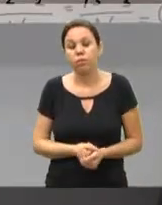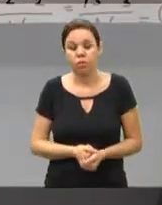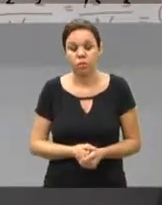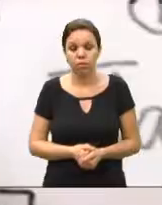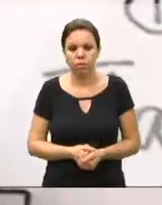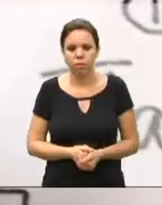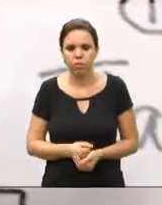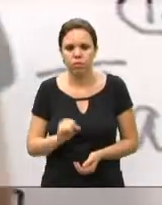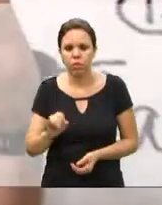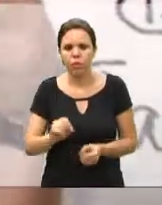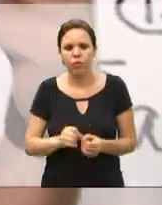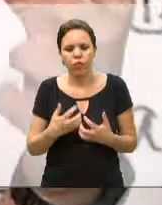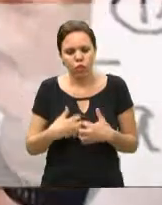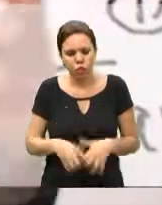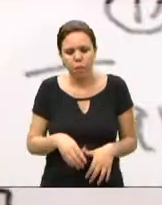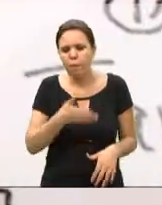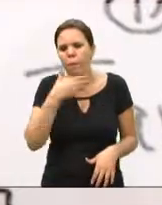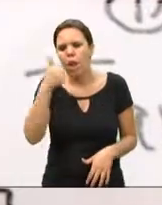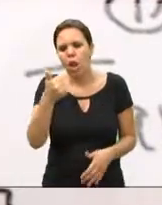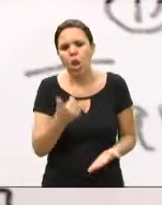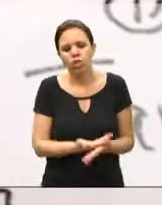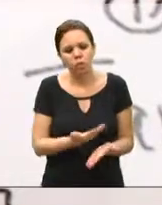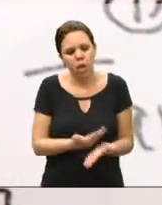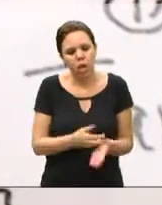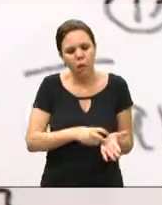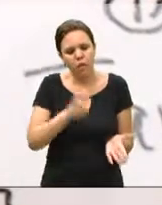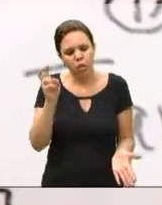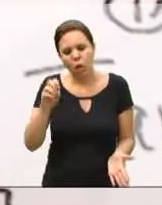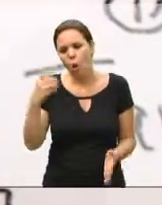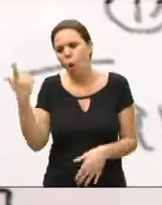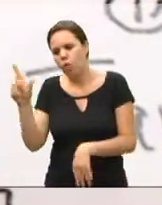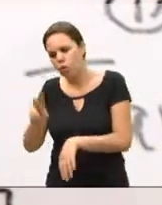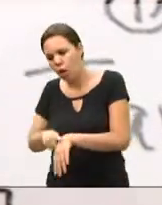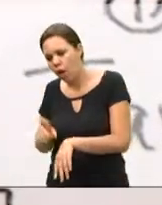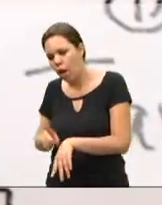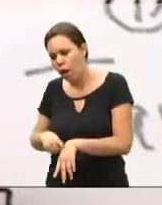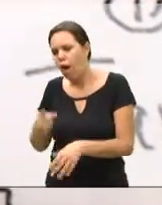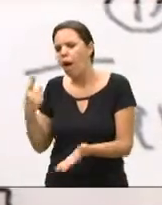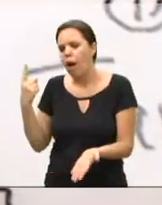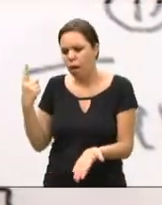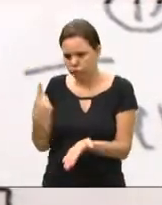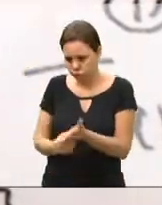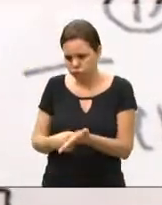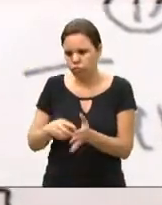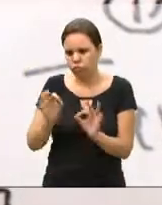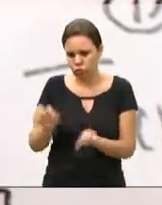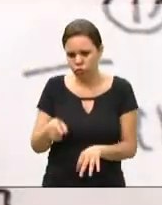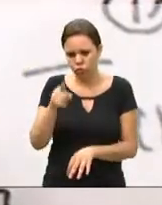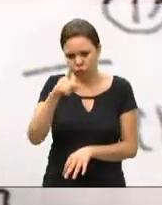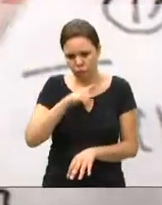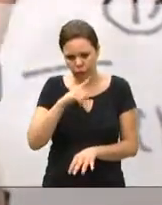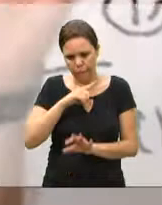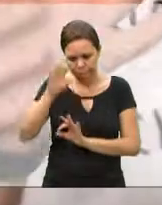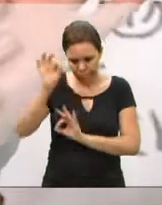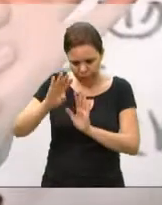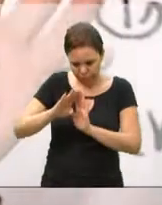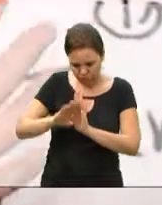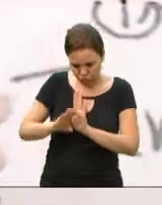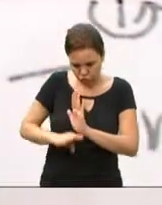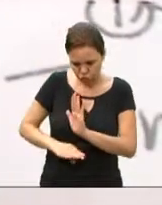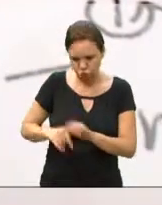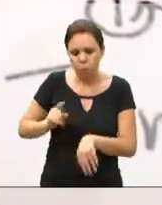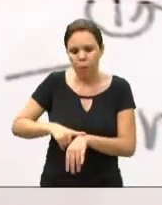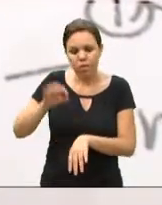assim, se eu funciono melhor nesse horário, se eu funciono melhor naquele horário, e depois dias, é você ter planejado